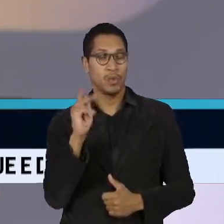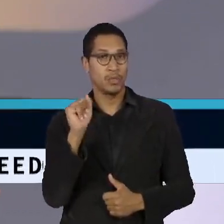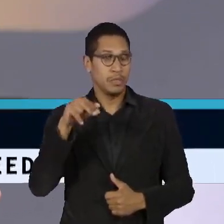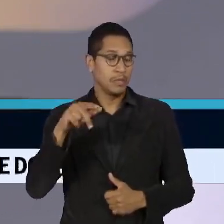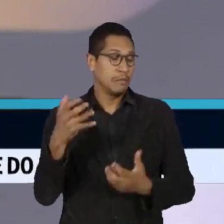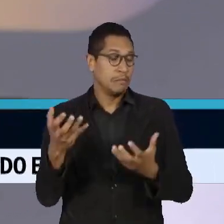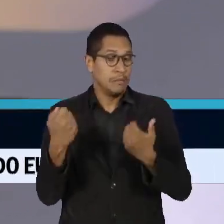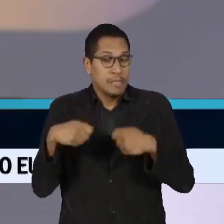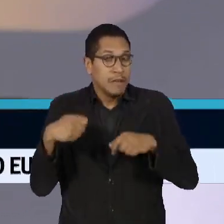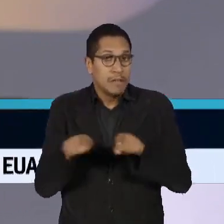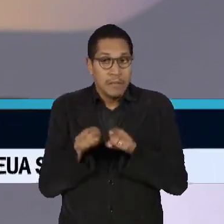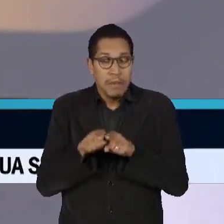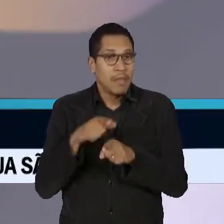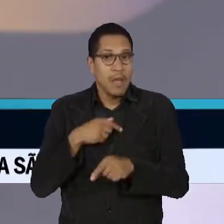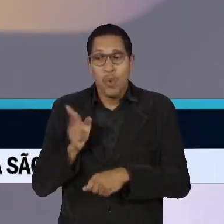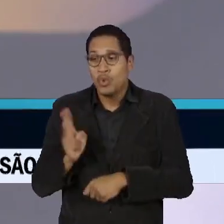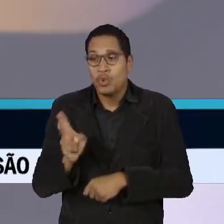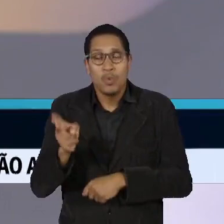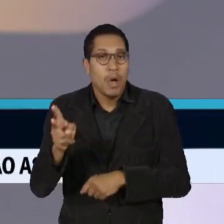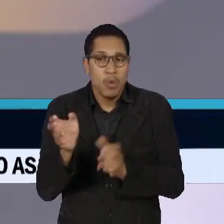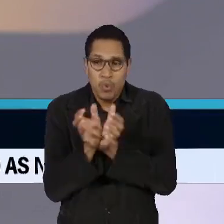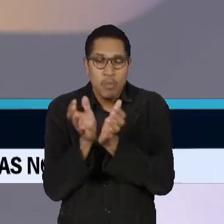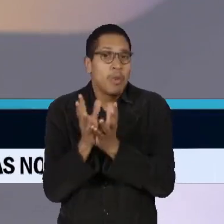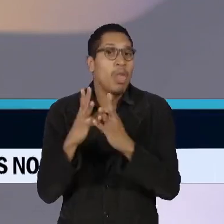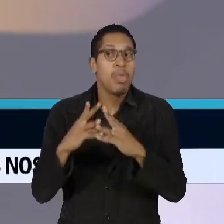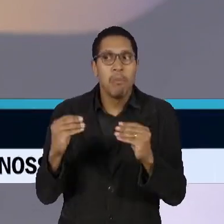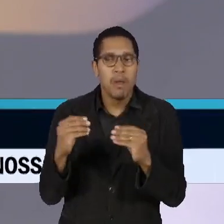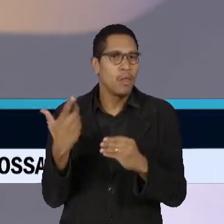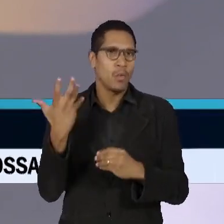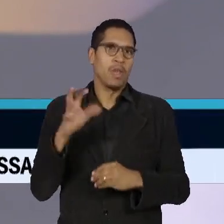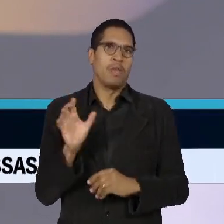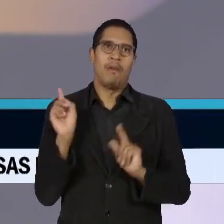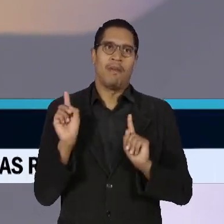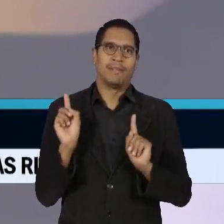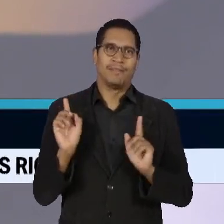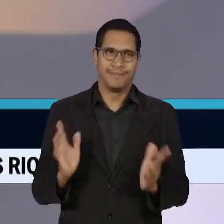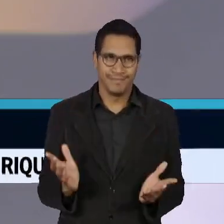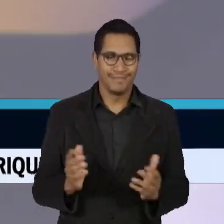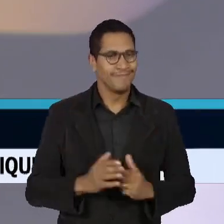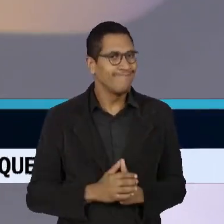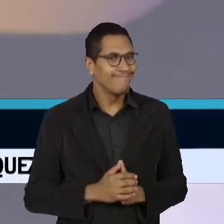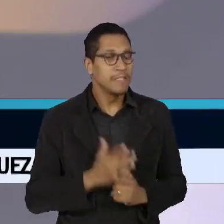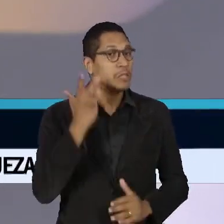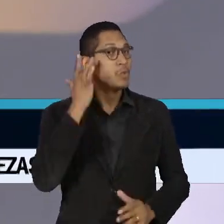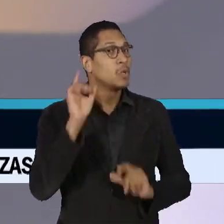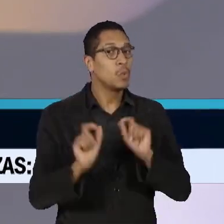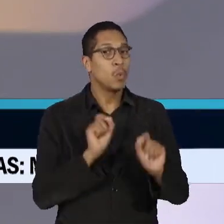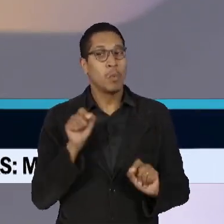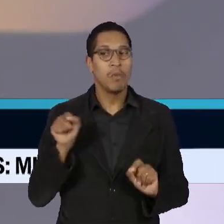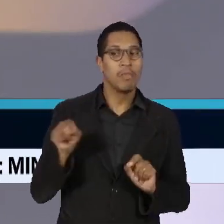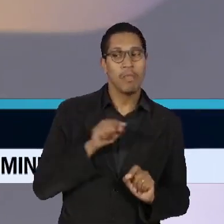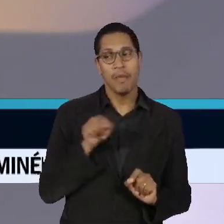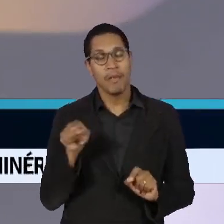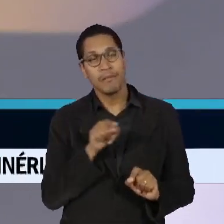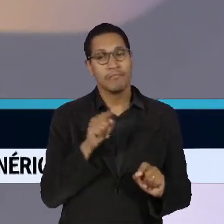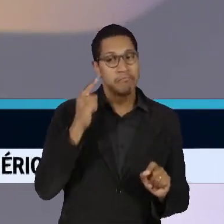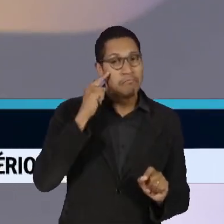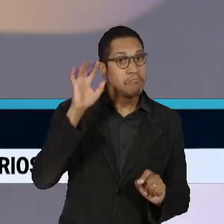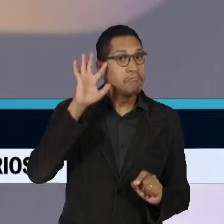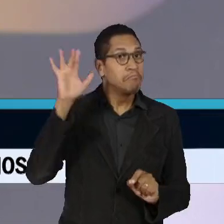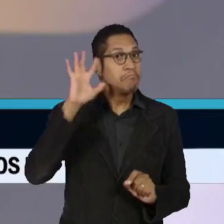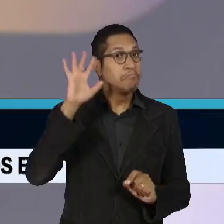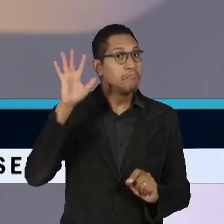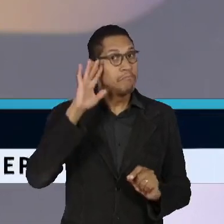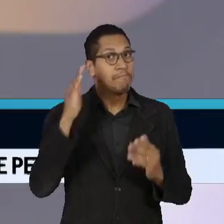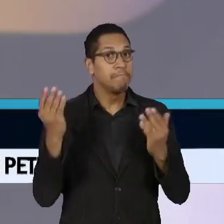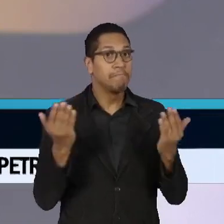não tinha mais nada para perder o grupo Wagner ia acabar agora eu não sei qual foi o cálculo dele é obviamente como a gente tava